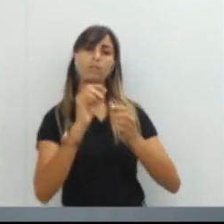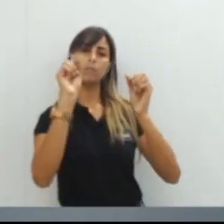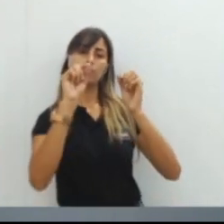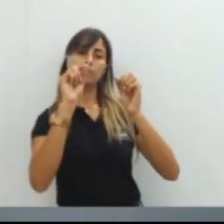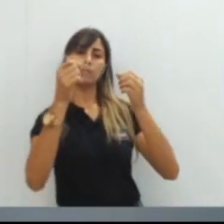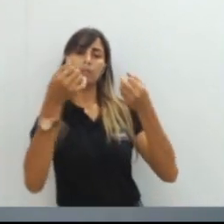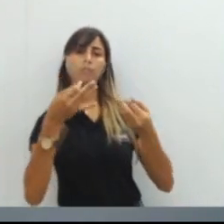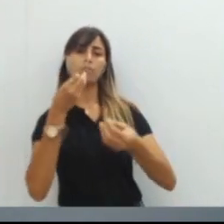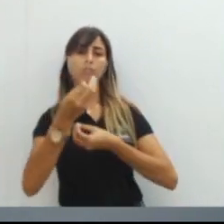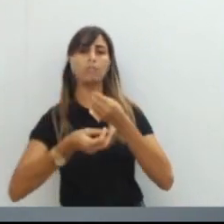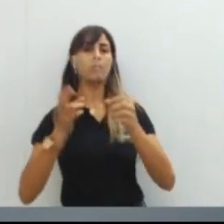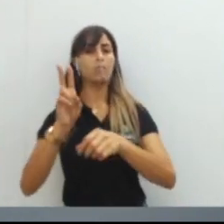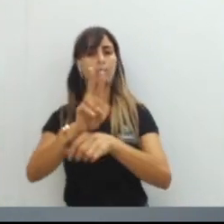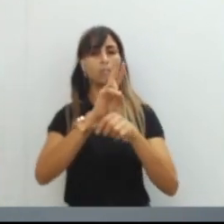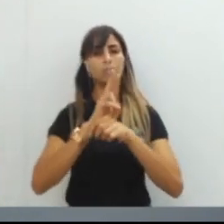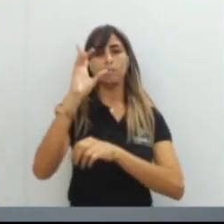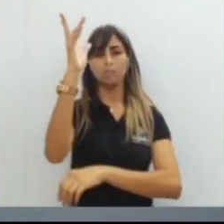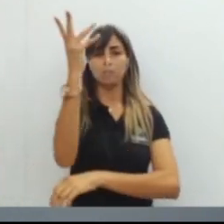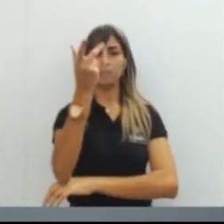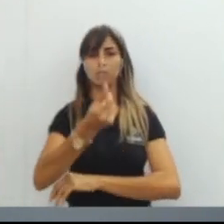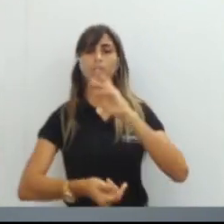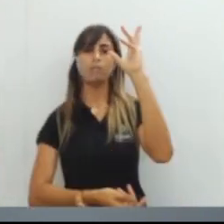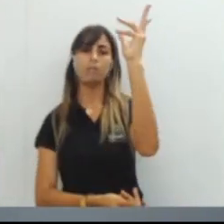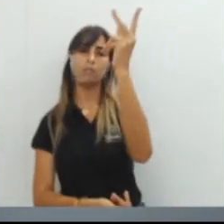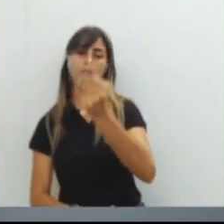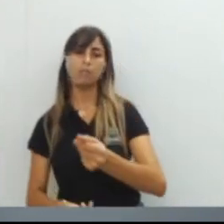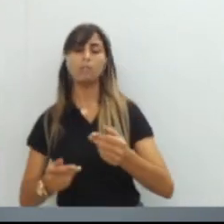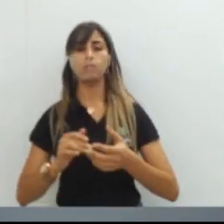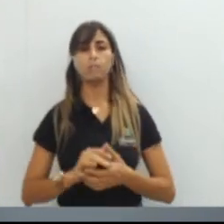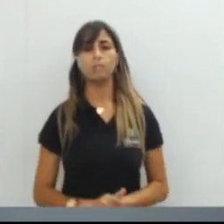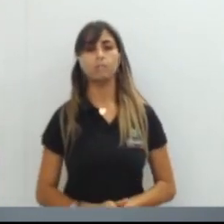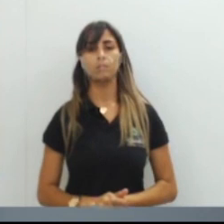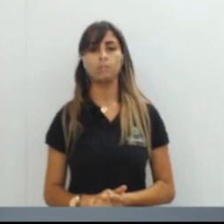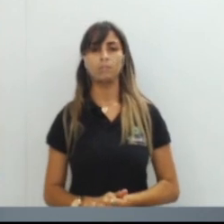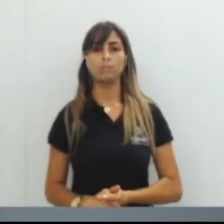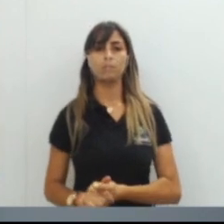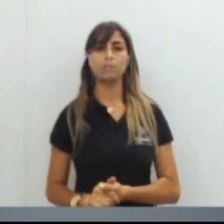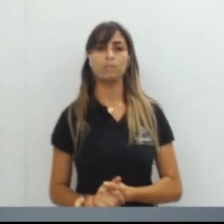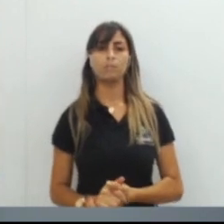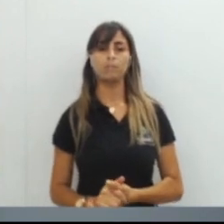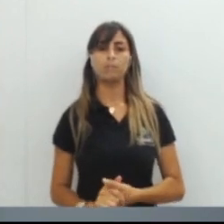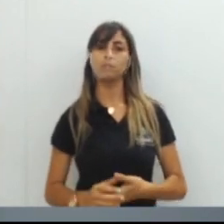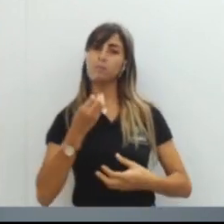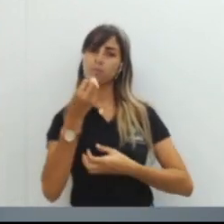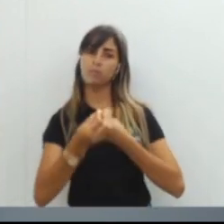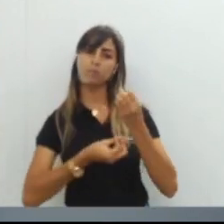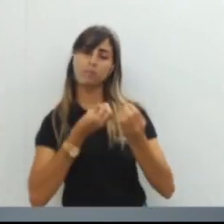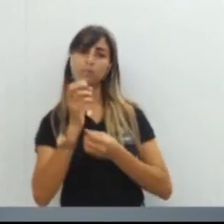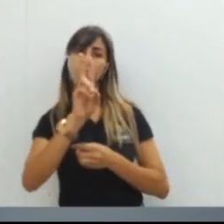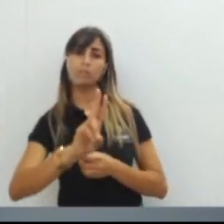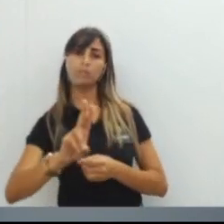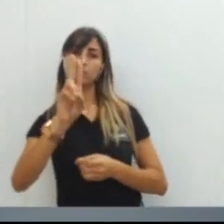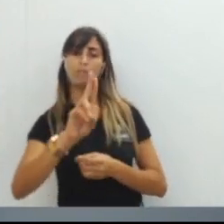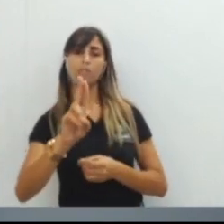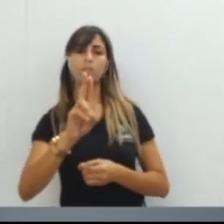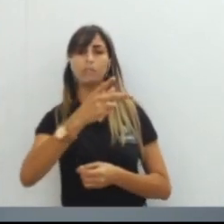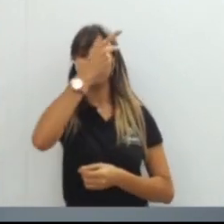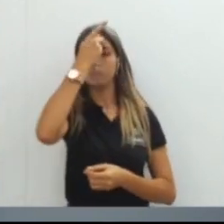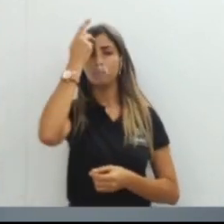como conservação da natureza? Conservação da natureza é o manejo do uso humano